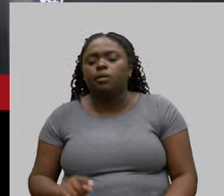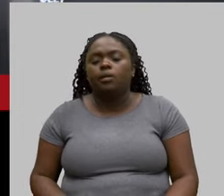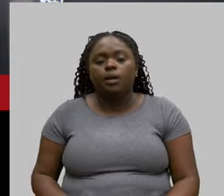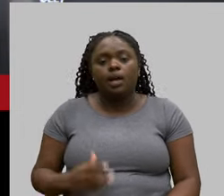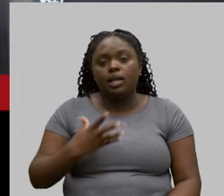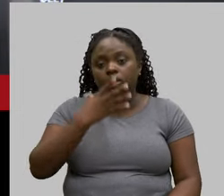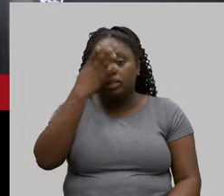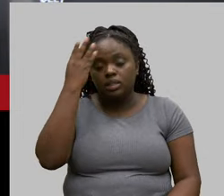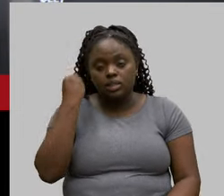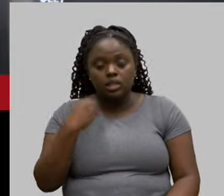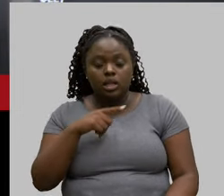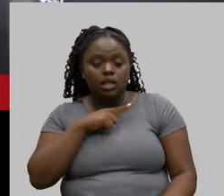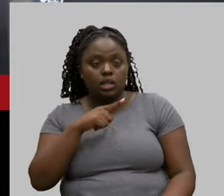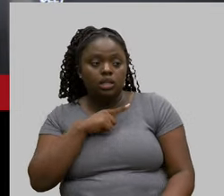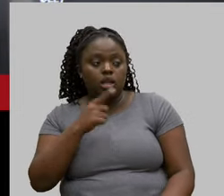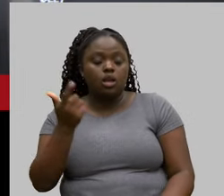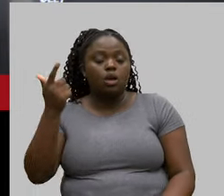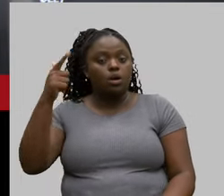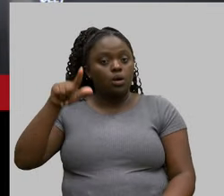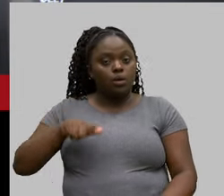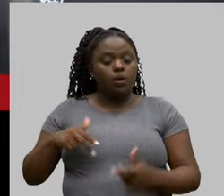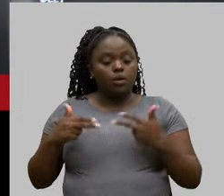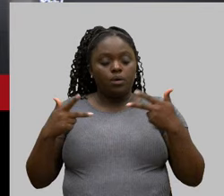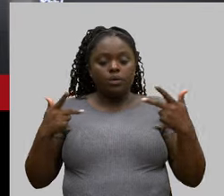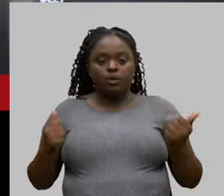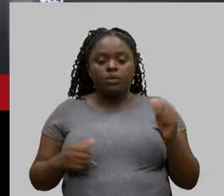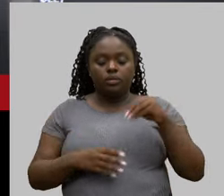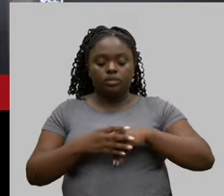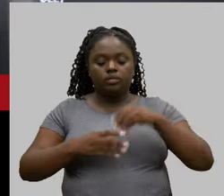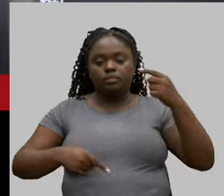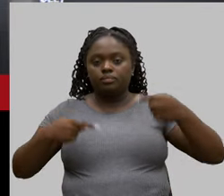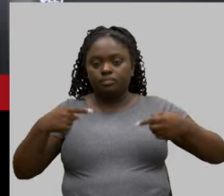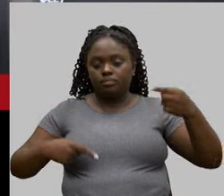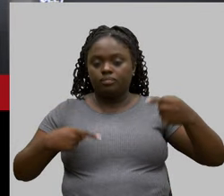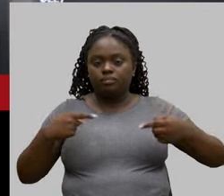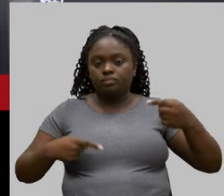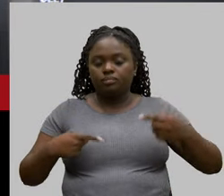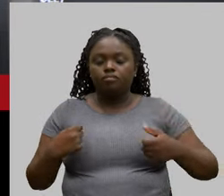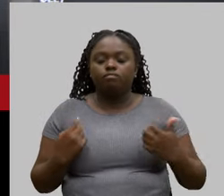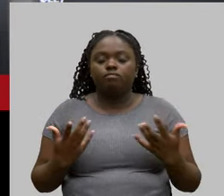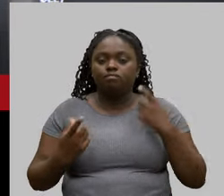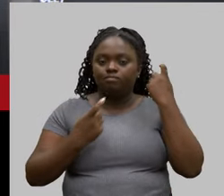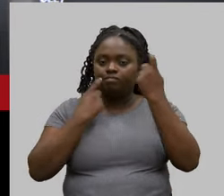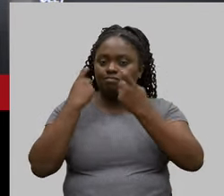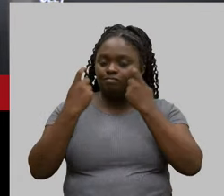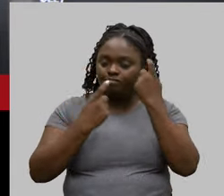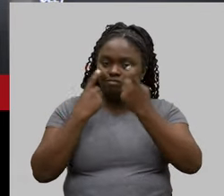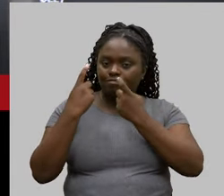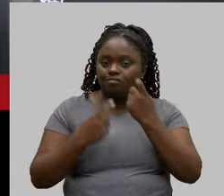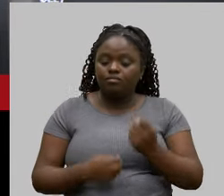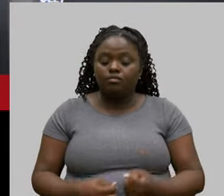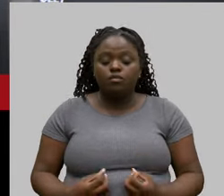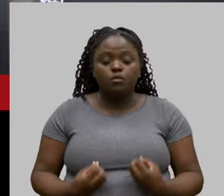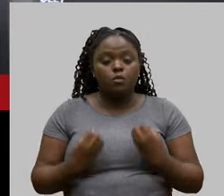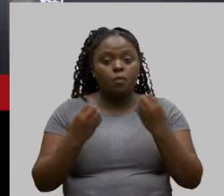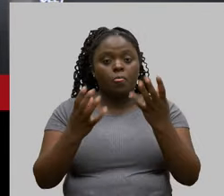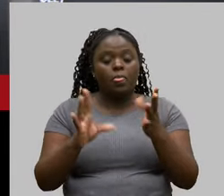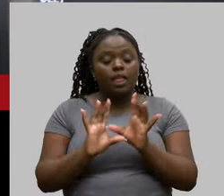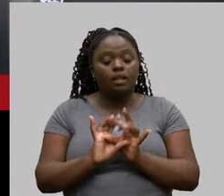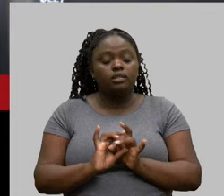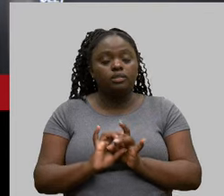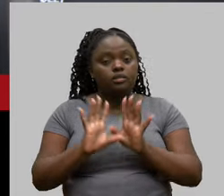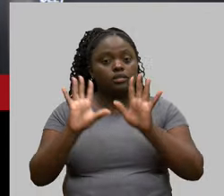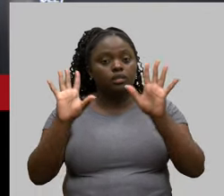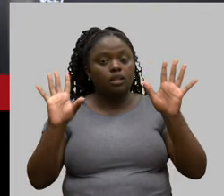correlação contraprestacional dentro dessas discussões e isso muito nos preocupa deram autonomia aos entes federativos a